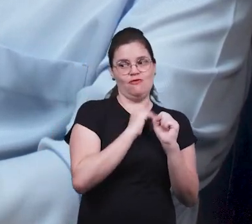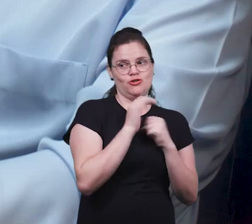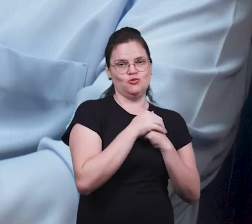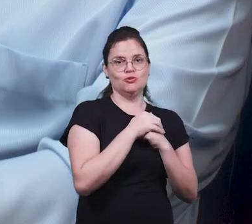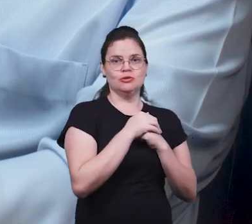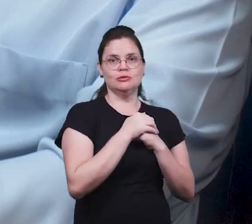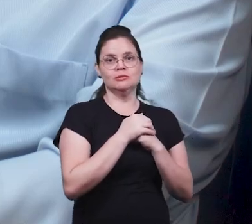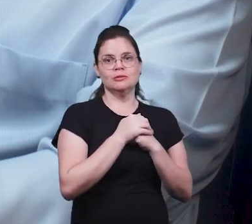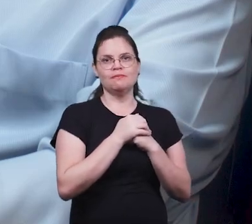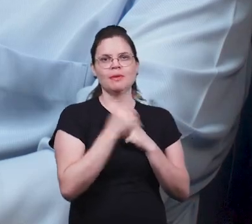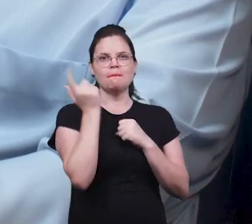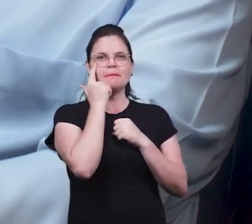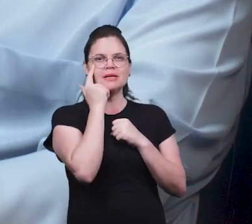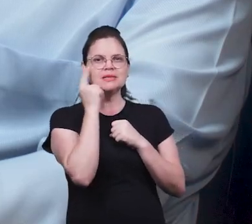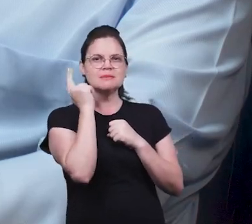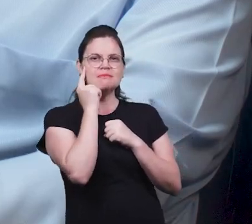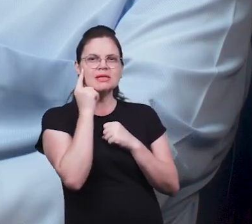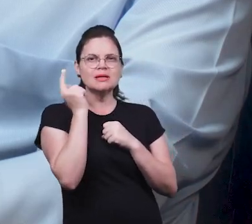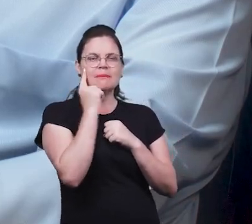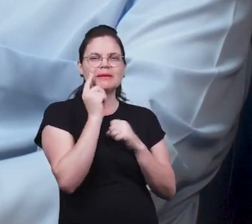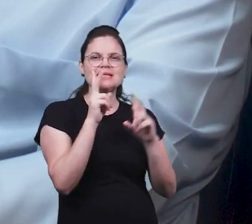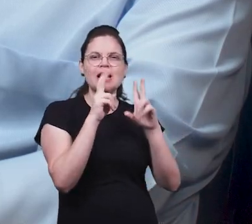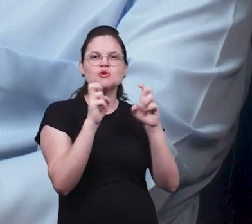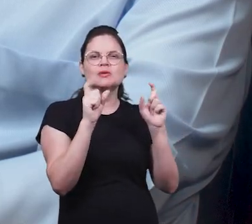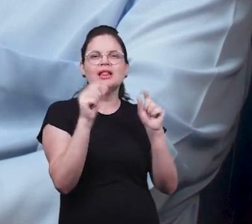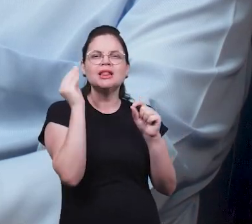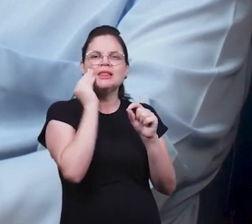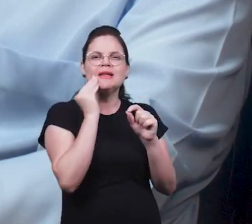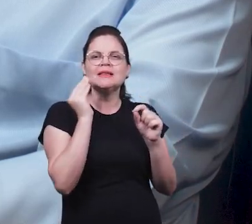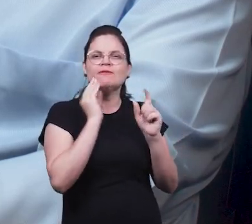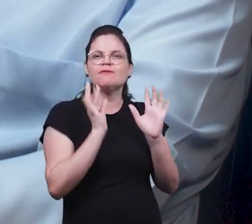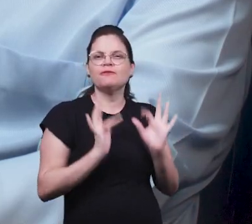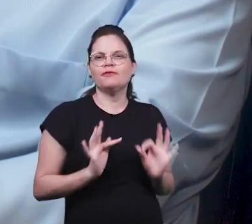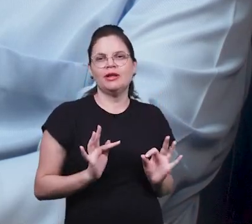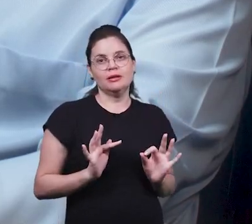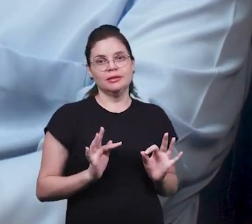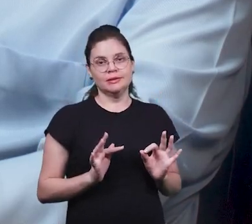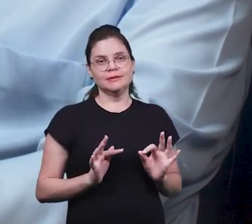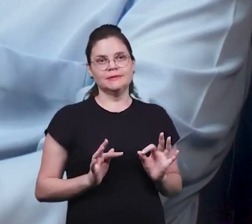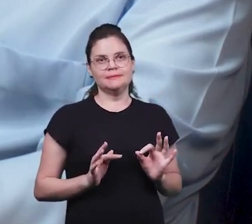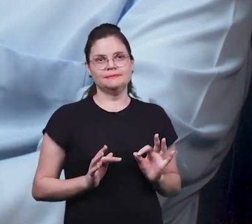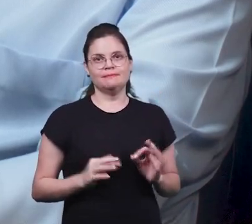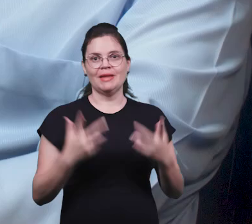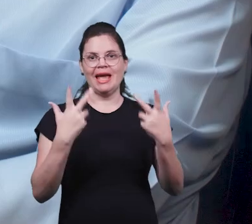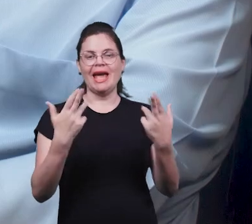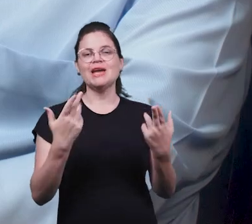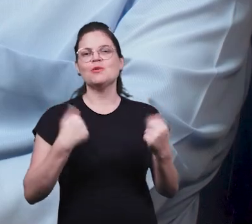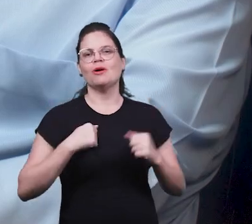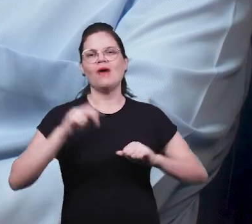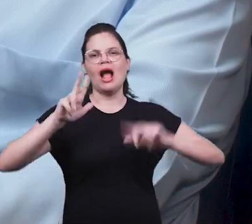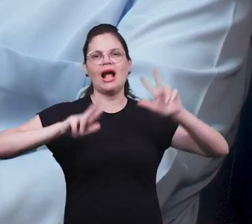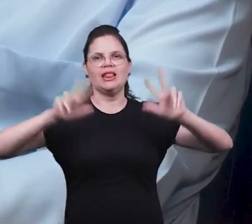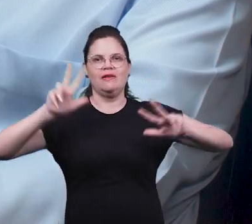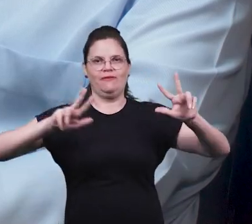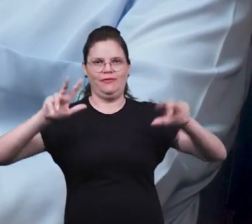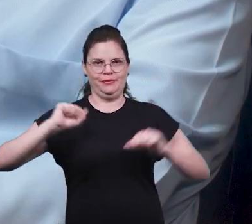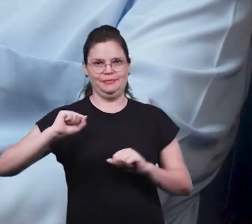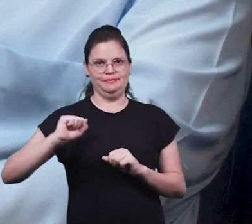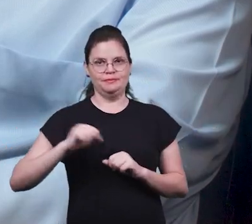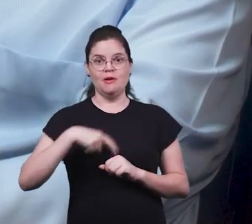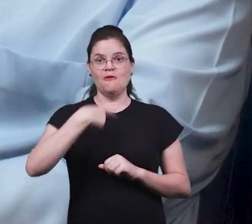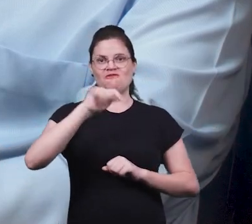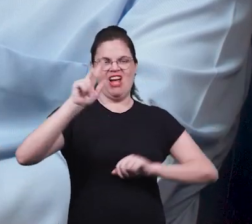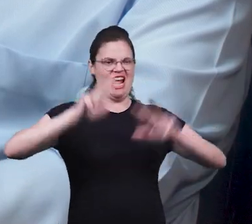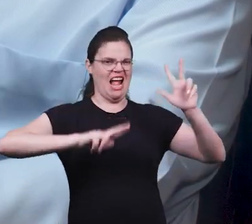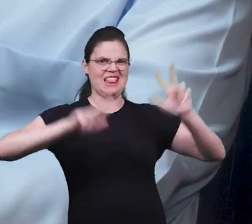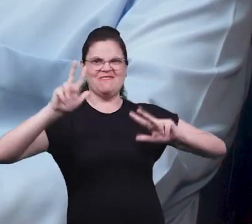Mas ele vai pensando nisso daí. Mas ele não deixa, eu brinco muito, é igual o carnaval. O sujeito vai para o carnaval, faz tudo